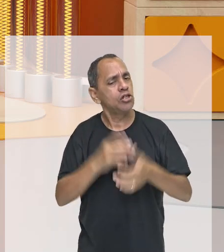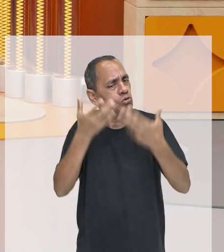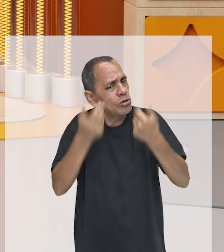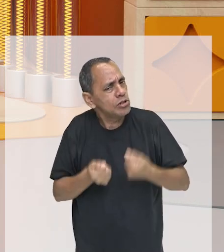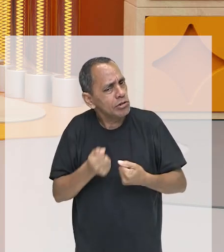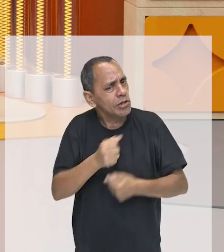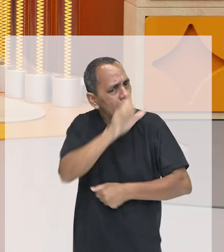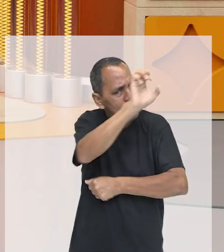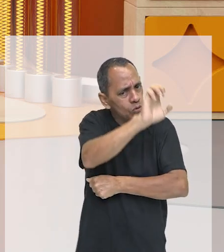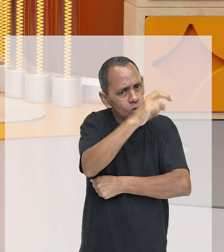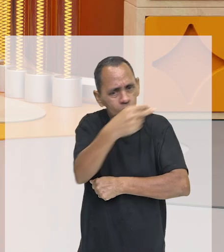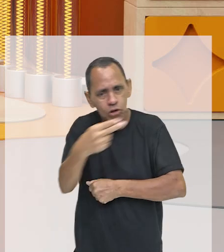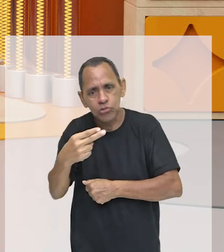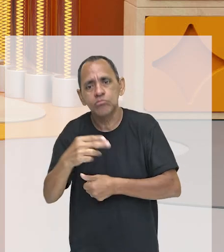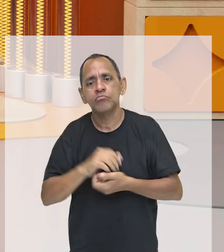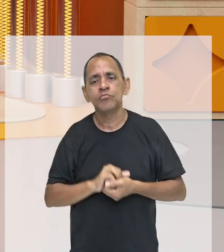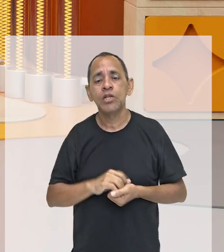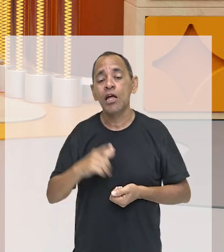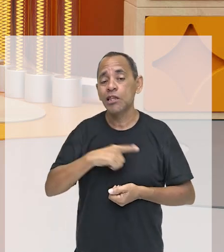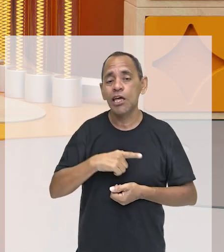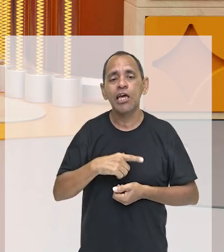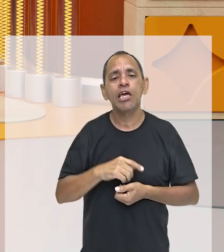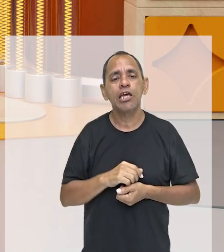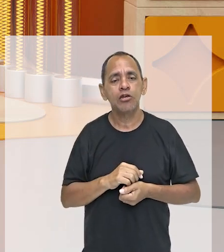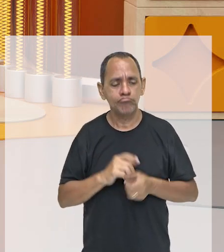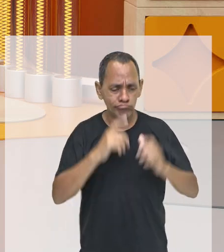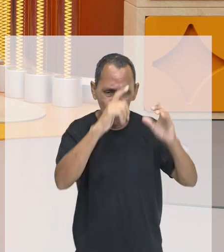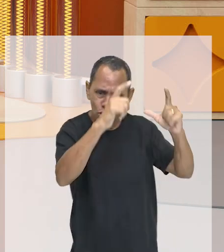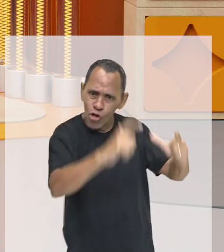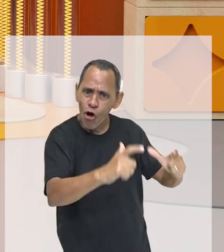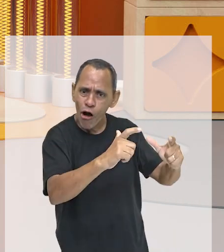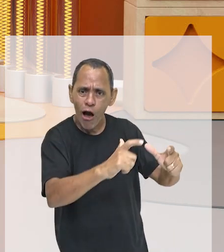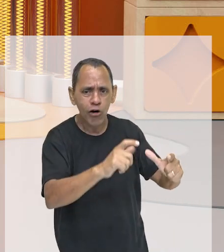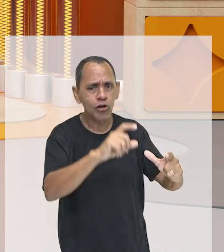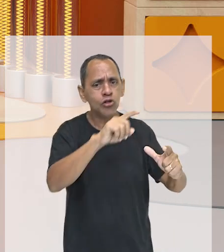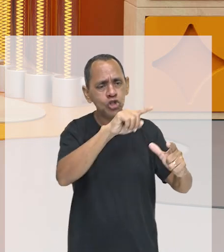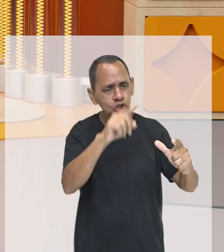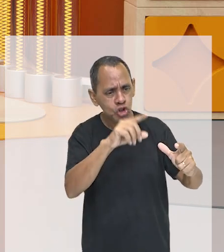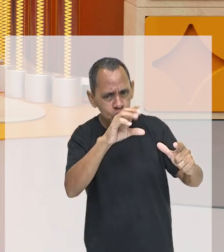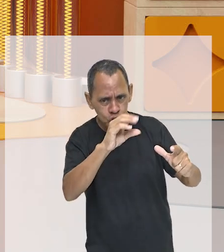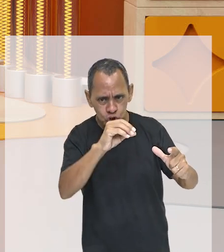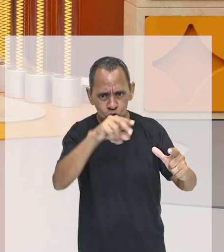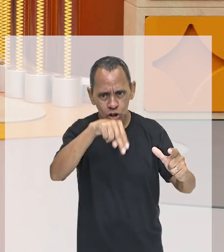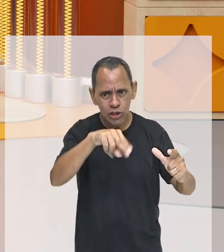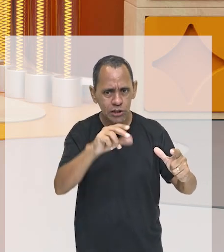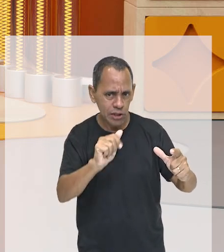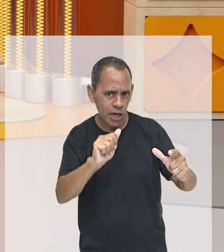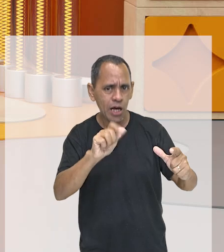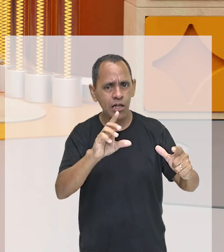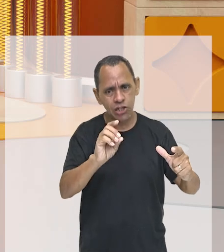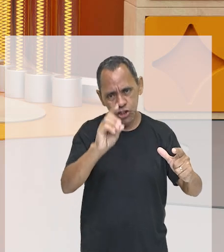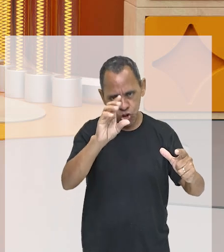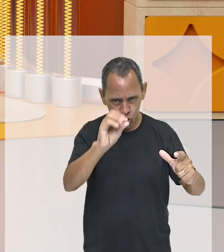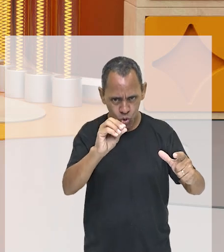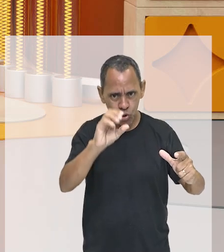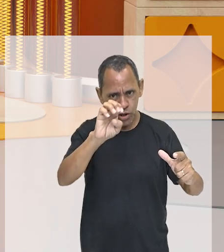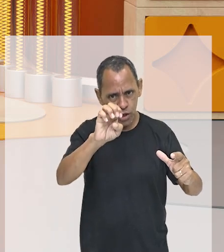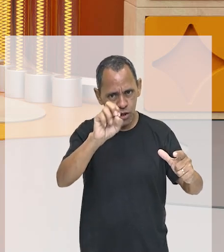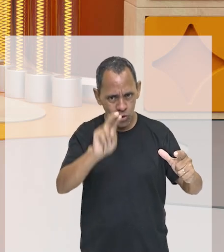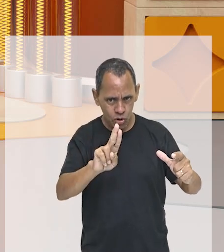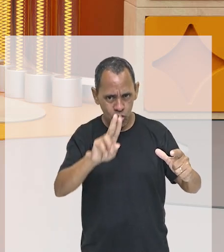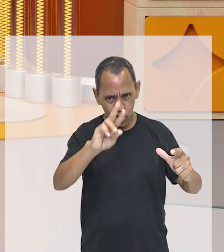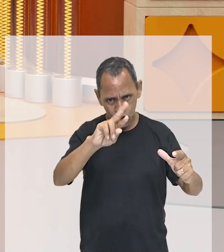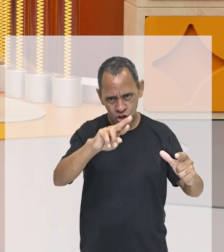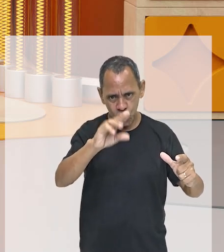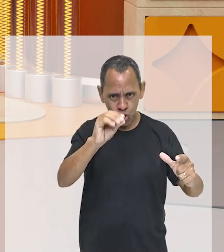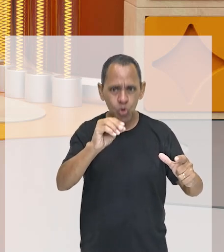do euro na União Europeia. São os países que fazem parte da União Europeia e que também utilizam o euro.